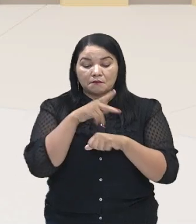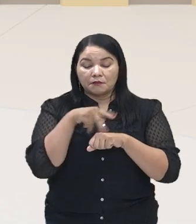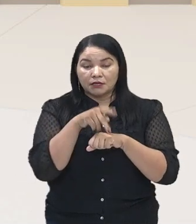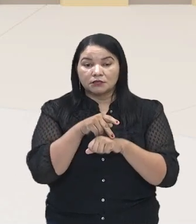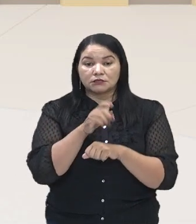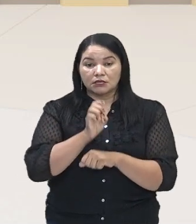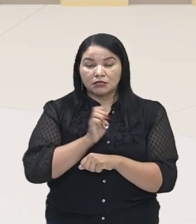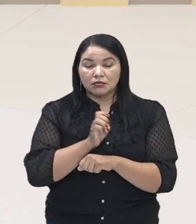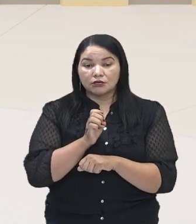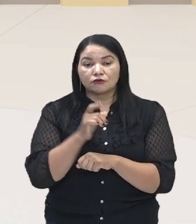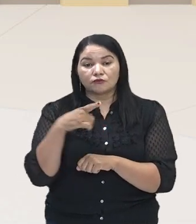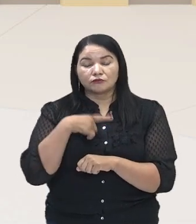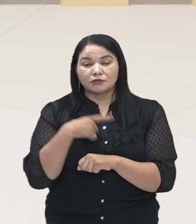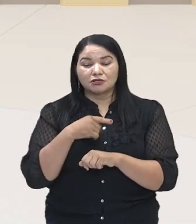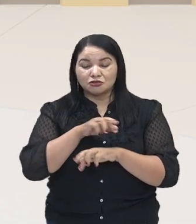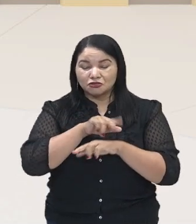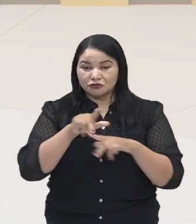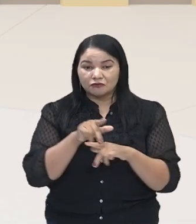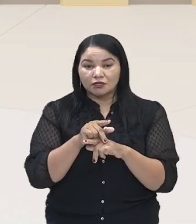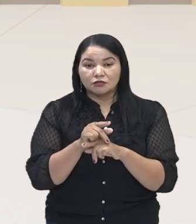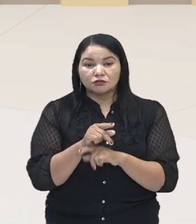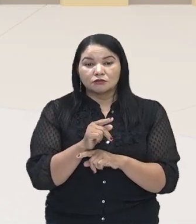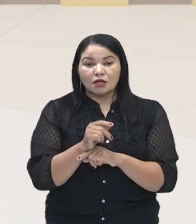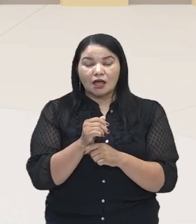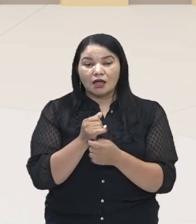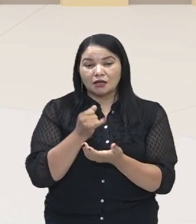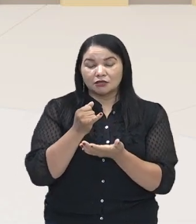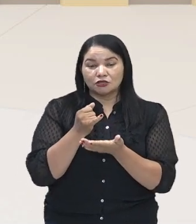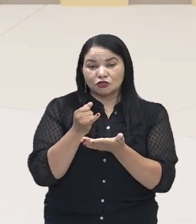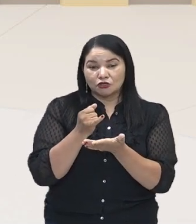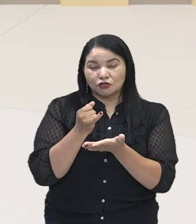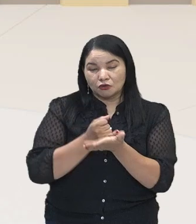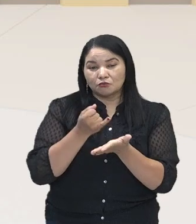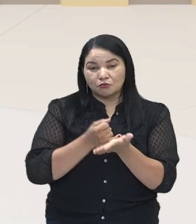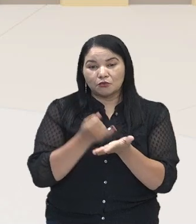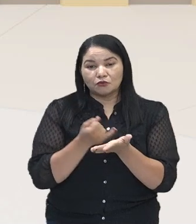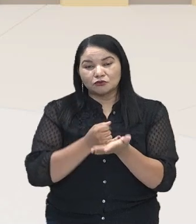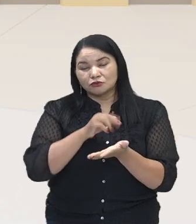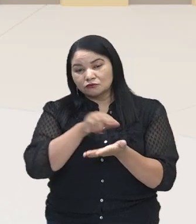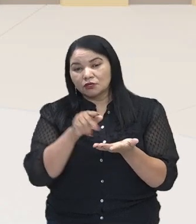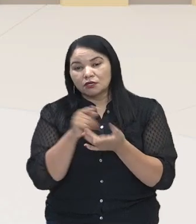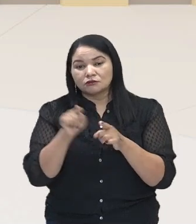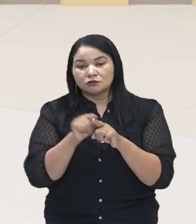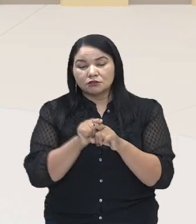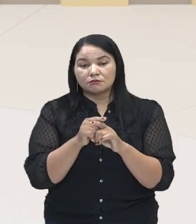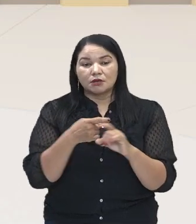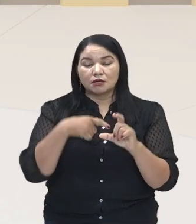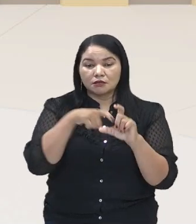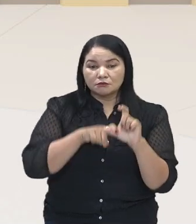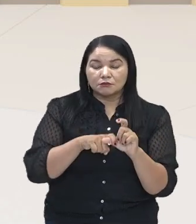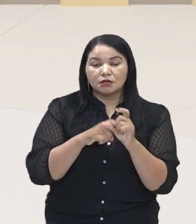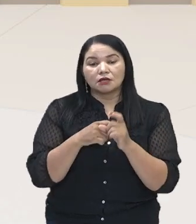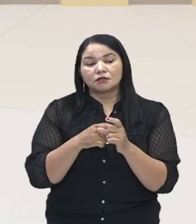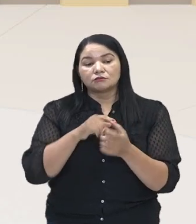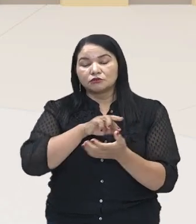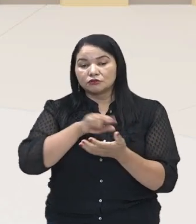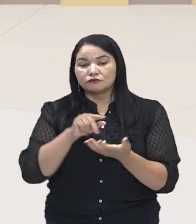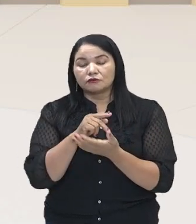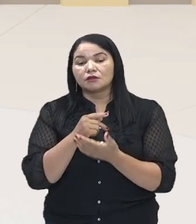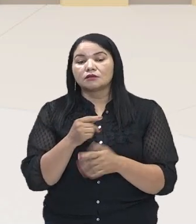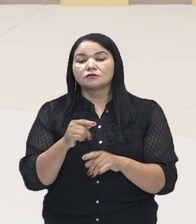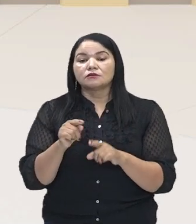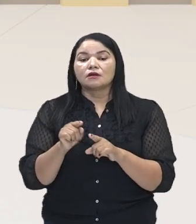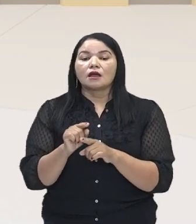têm chances de terem taxas menores, né, em relação a juros, empréstimos e assim por diante. Mas os países em